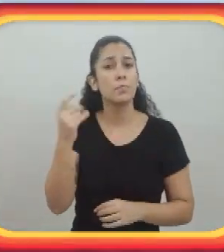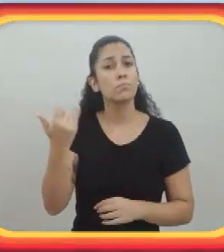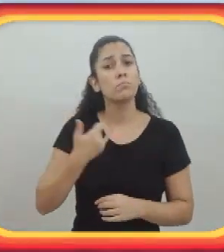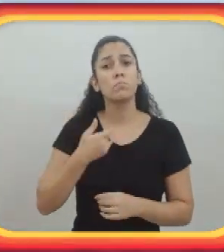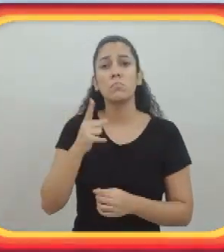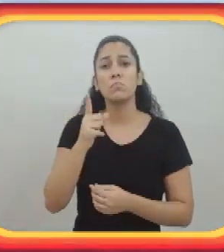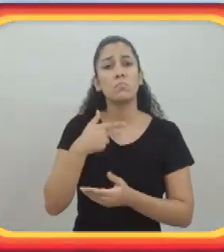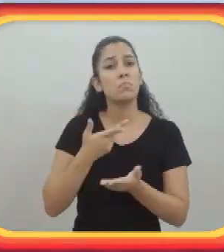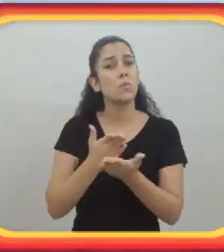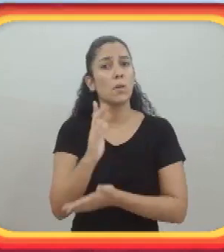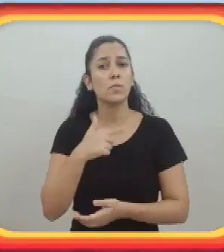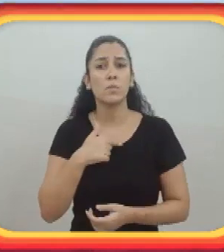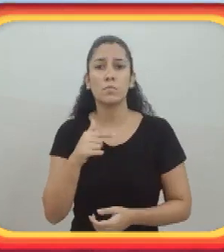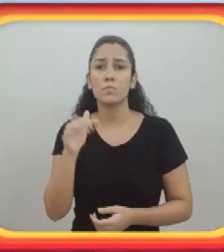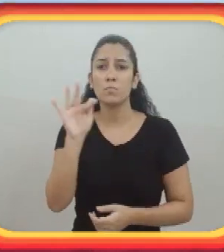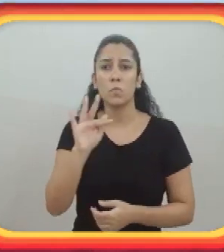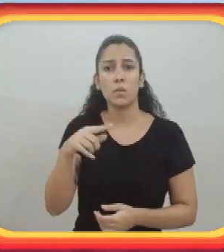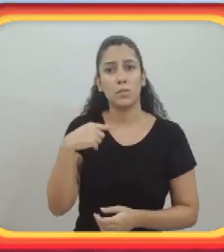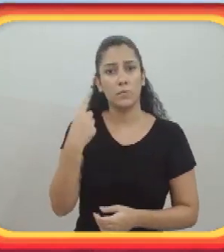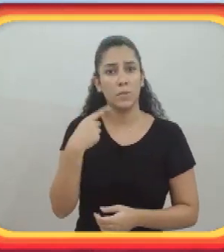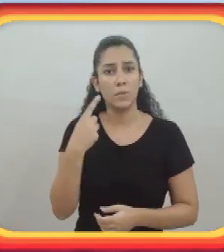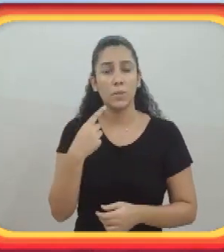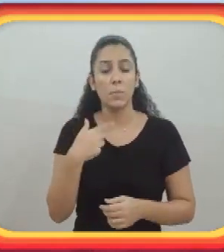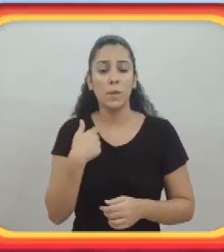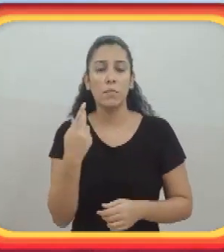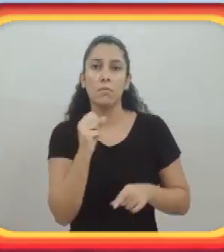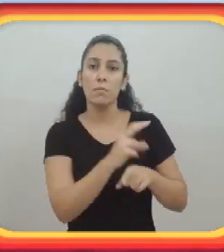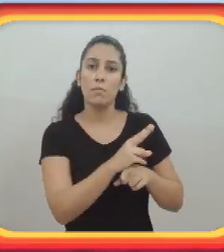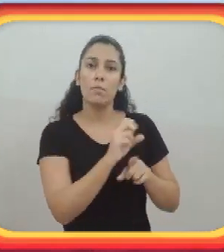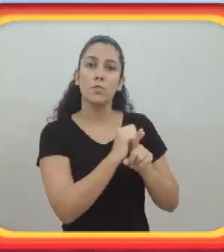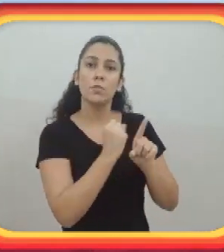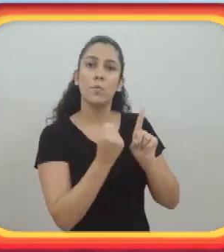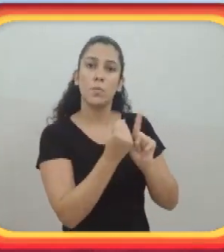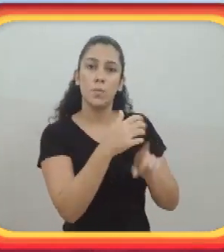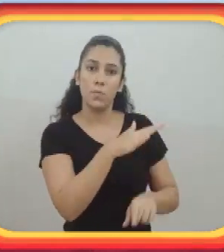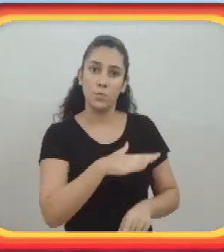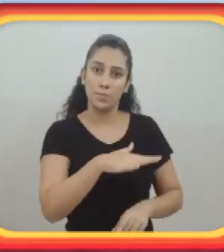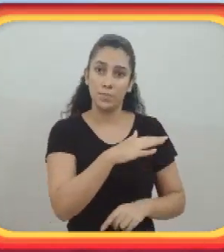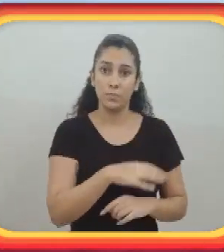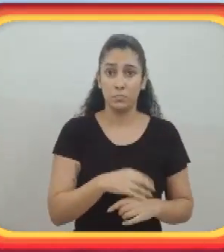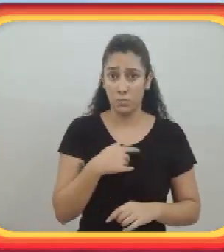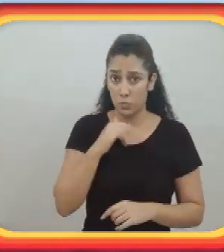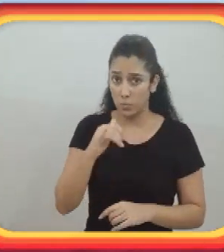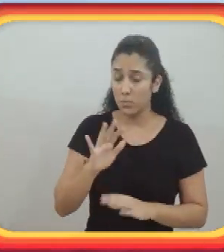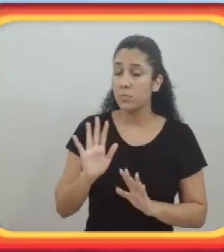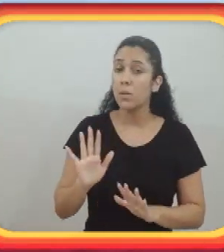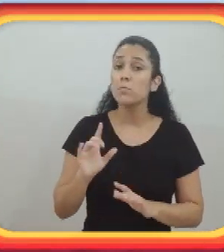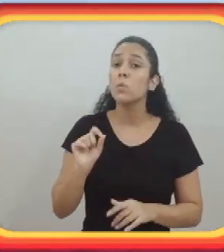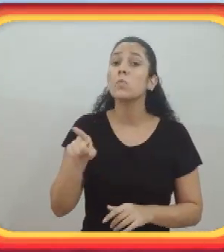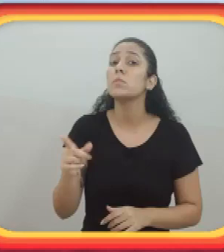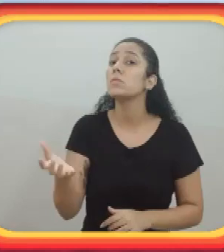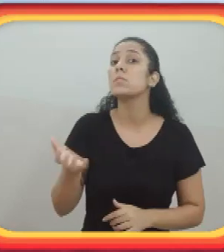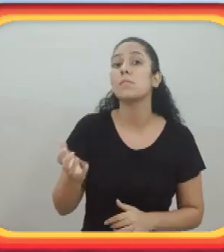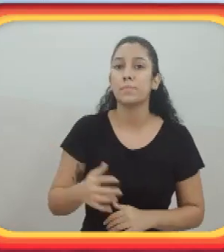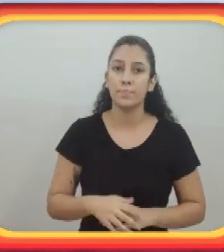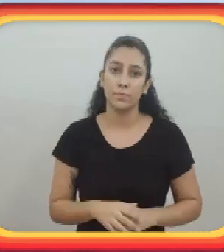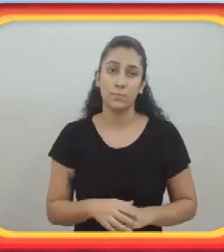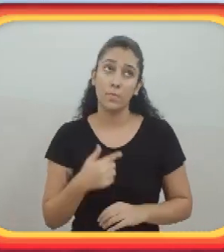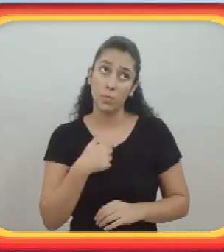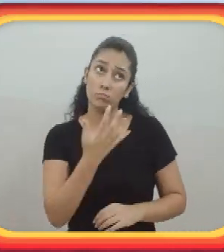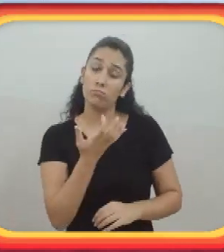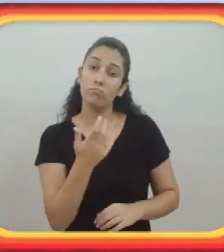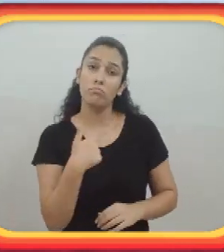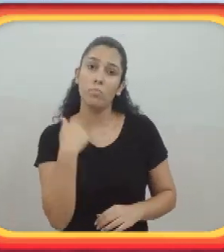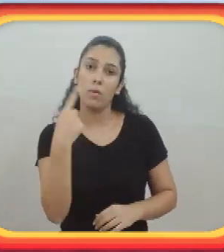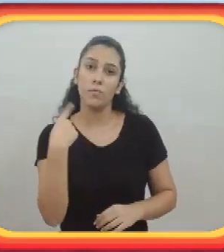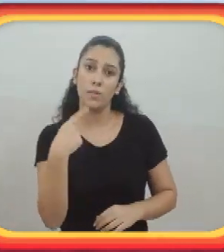porque ele não iria passar. Ele falou: mãe, a minha professora disse que eu não vou passar na faculdade de direito, para eu fazer sociologia. Eu falei: